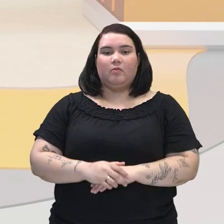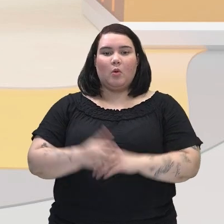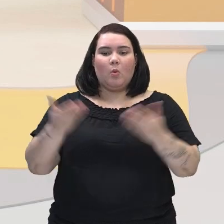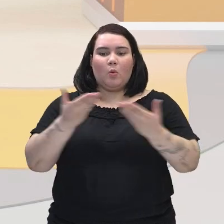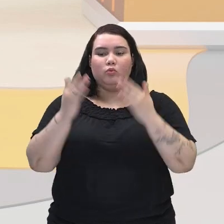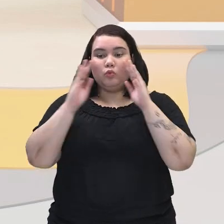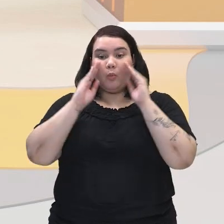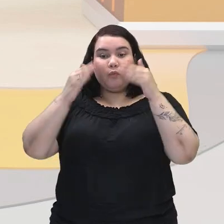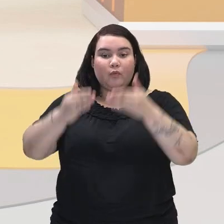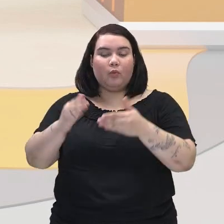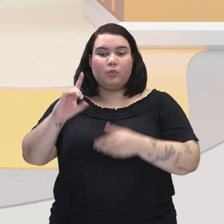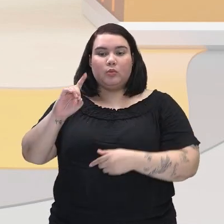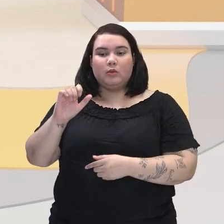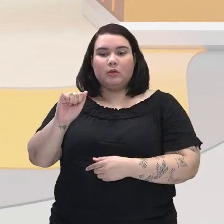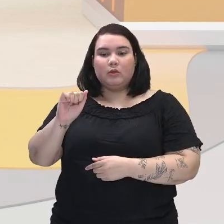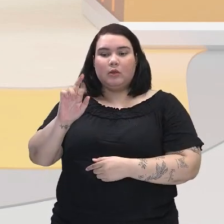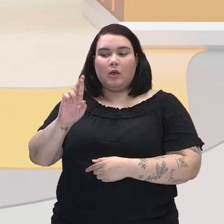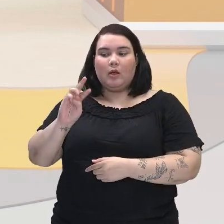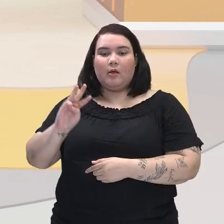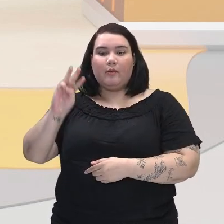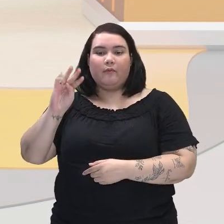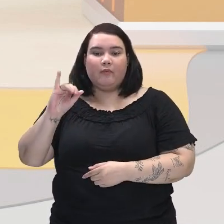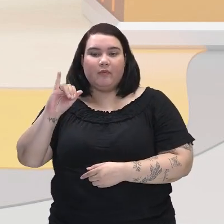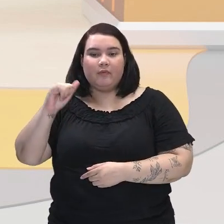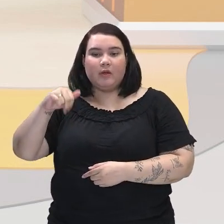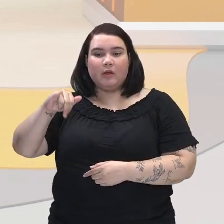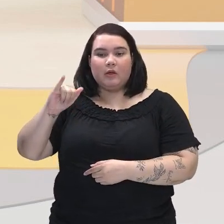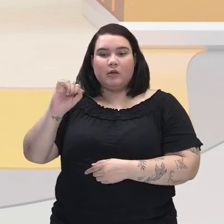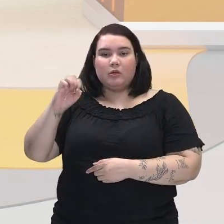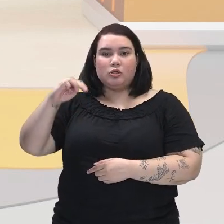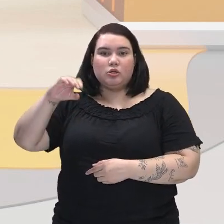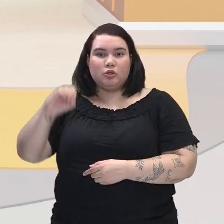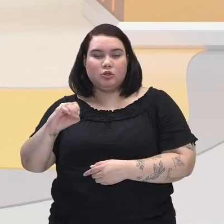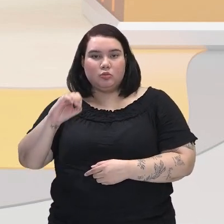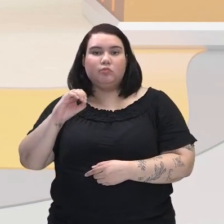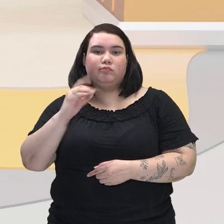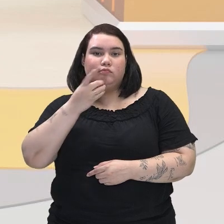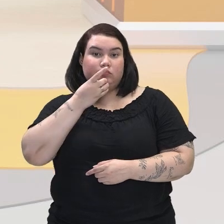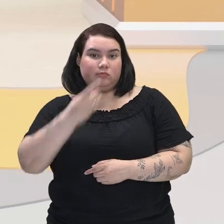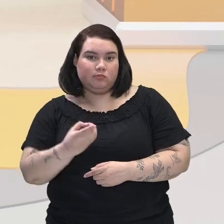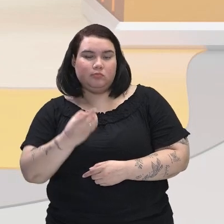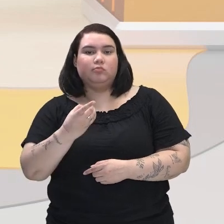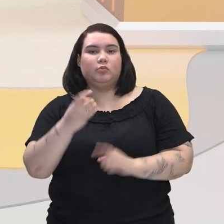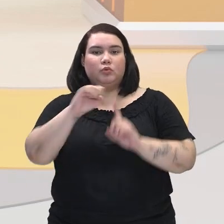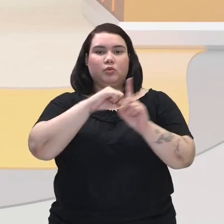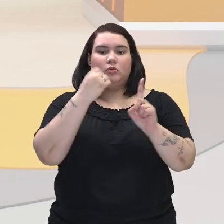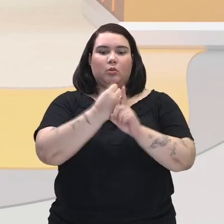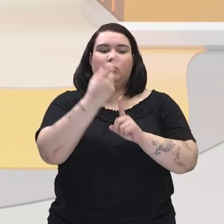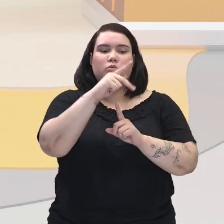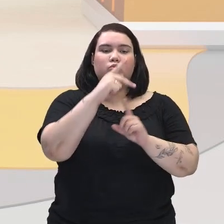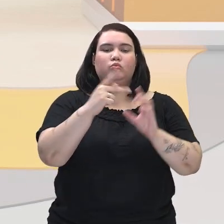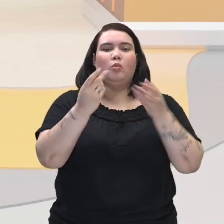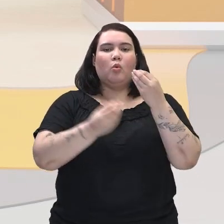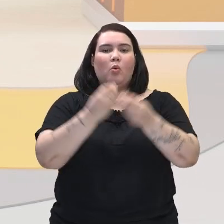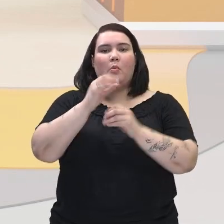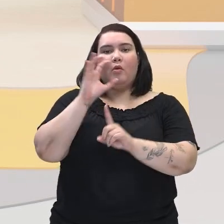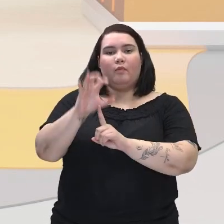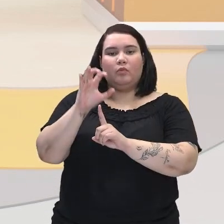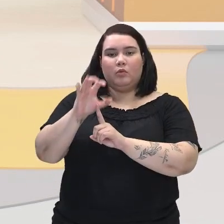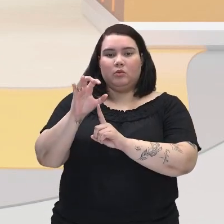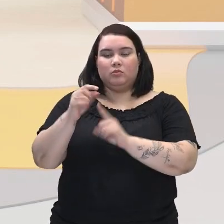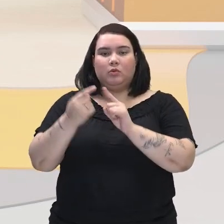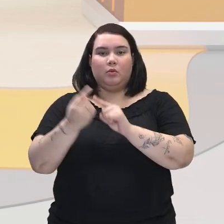do darwinismo social e os seus nuances que serão implementados no